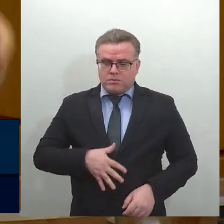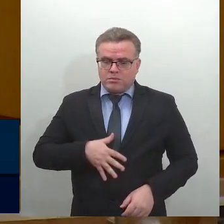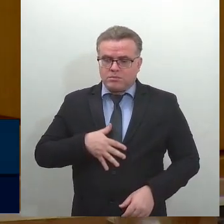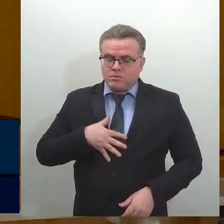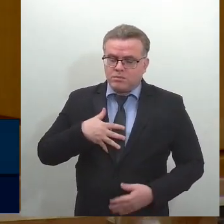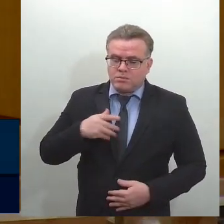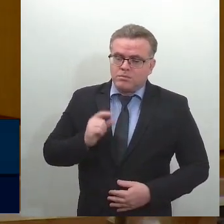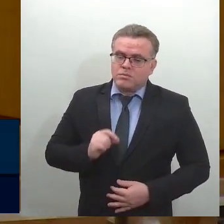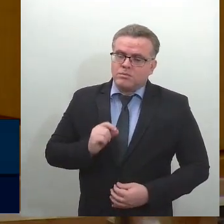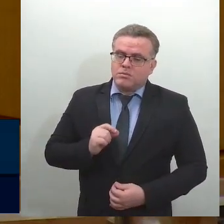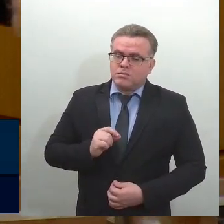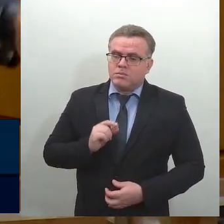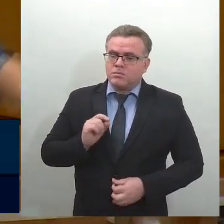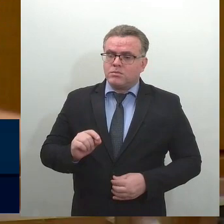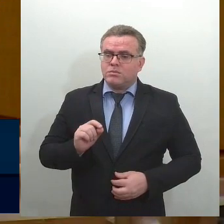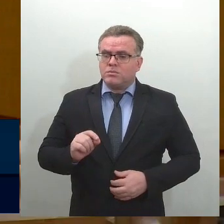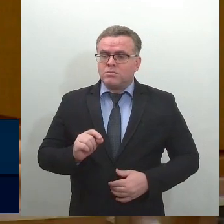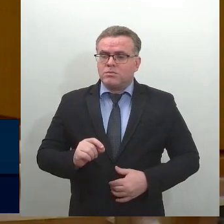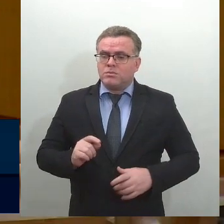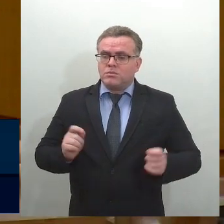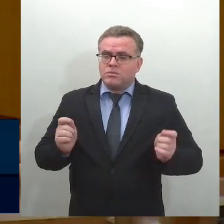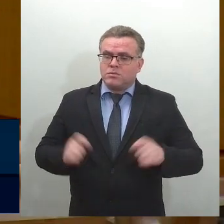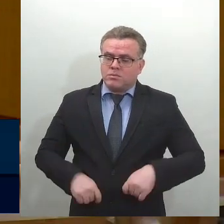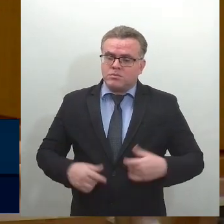são os dados estatísticos,